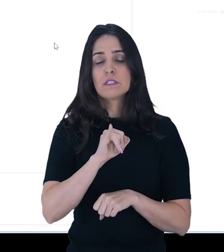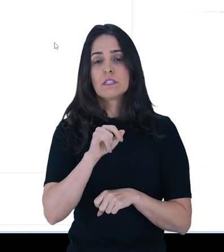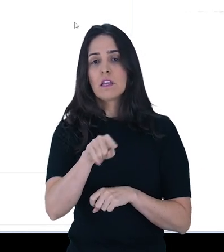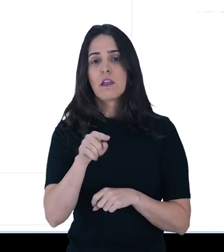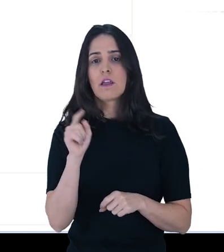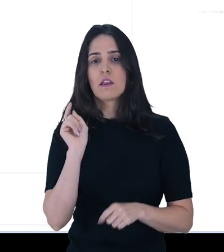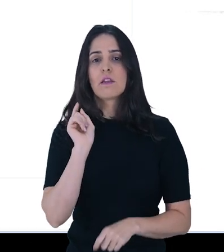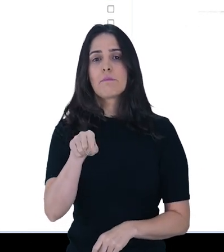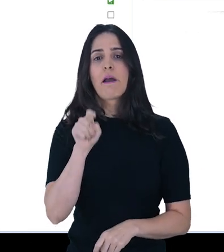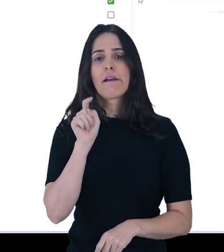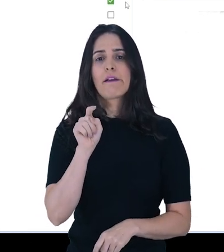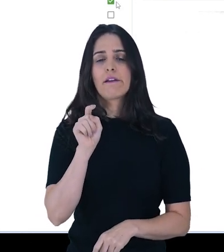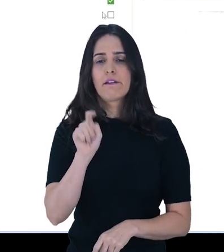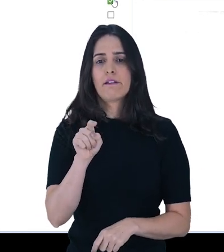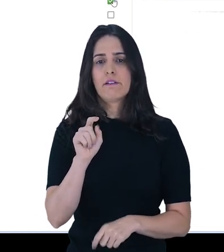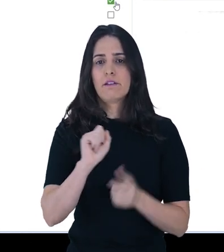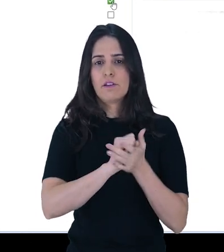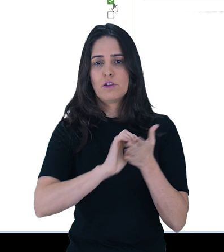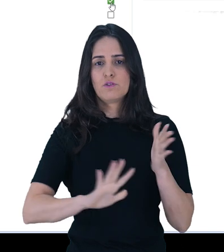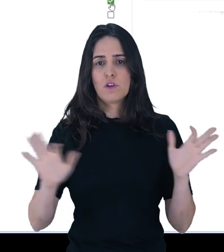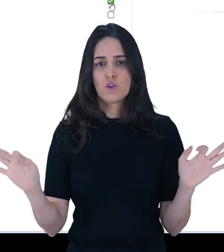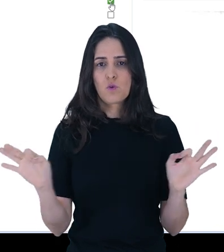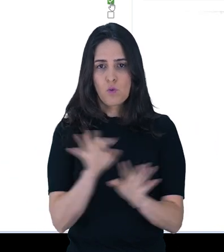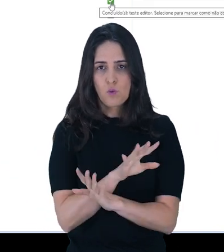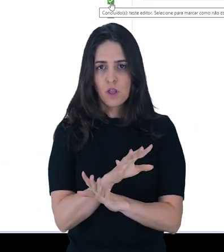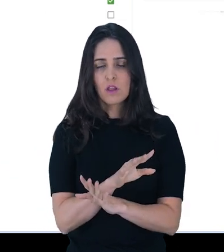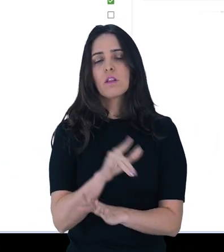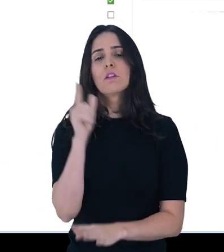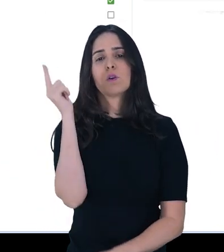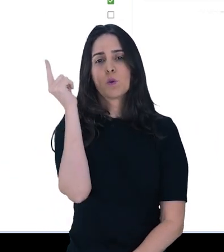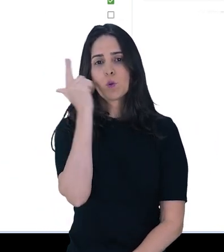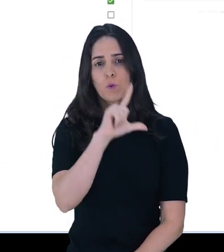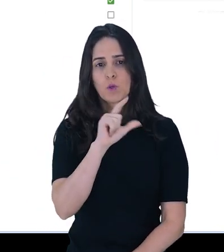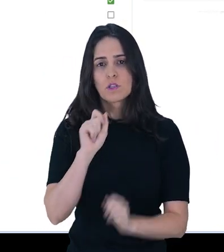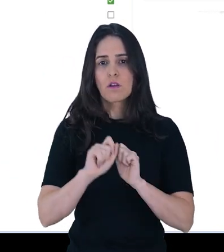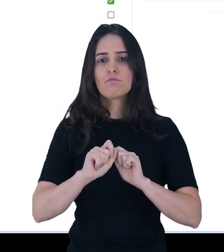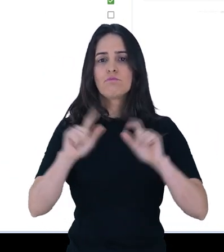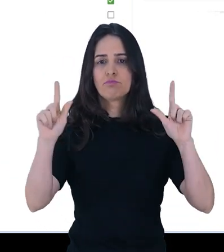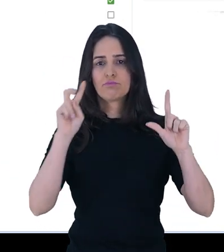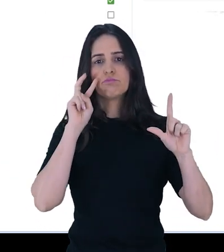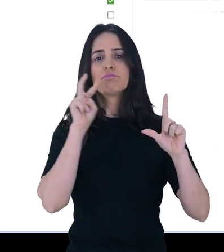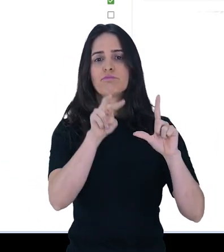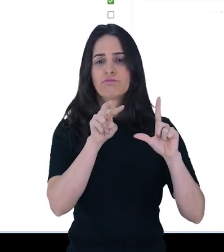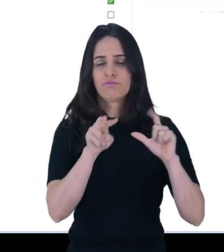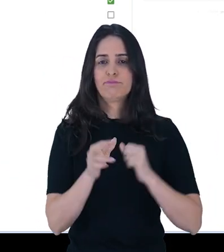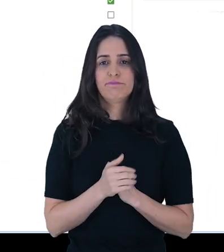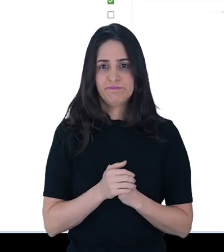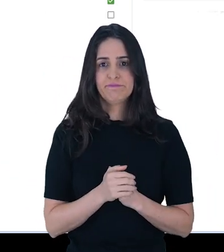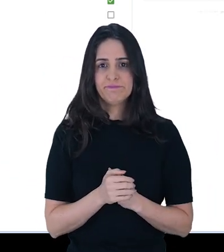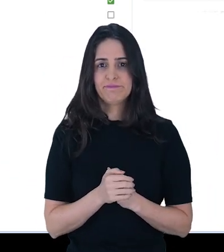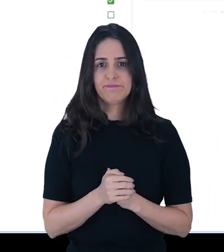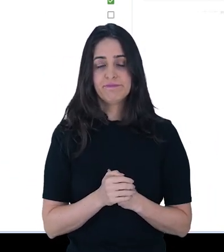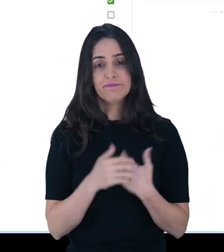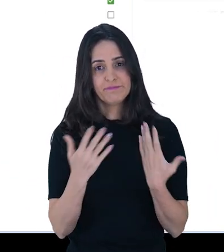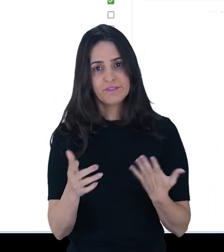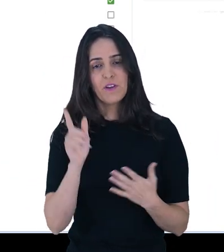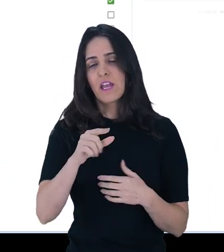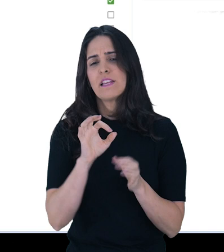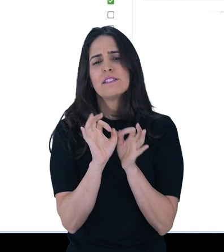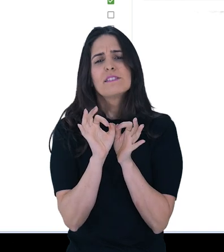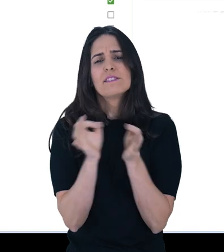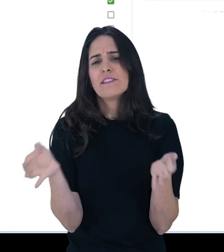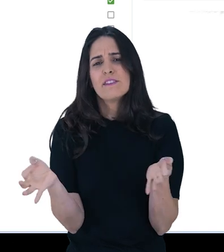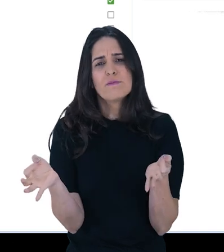que então ele marque a atividade como concluída e aí sim consegue ter o acesso. Então, isso é